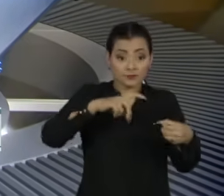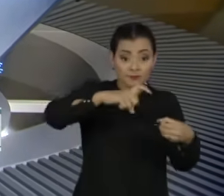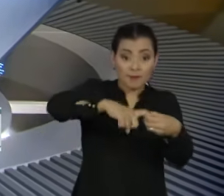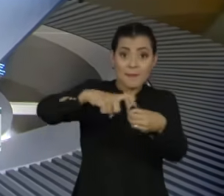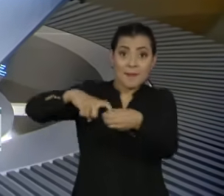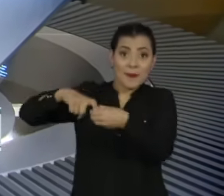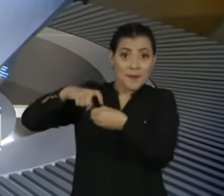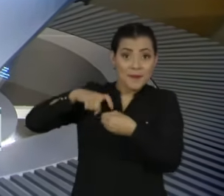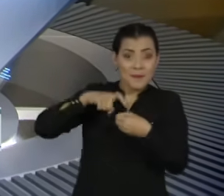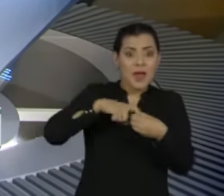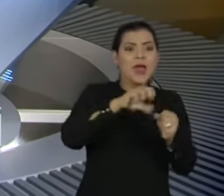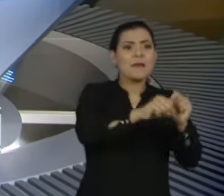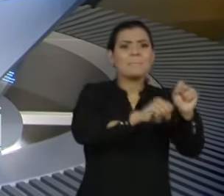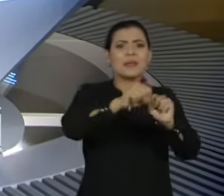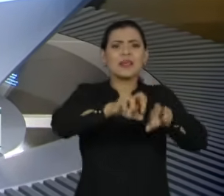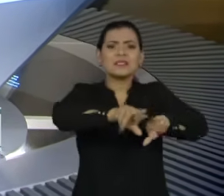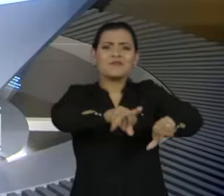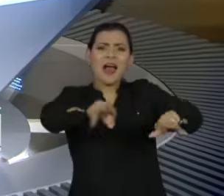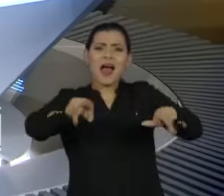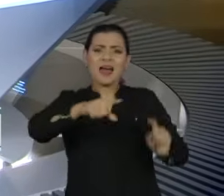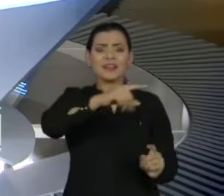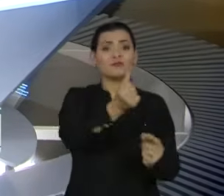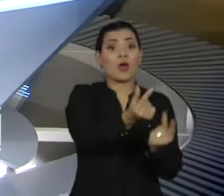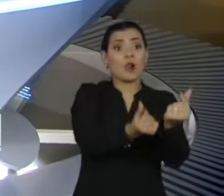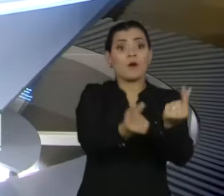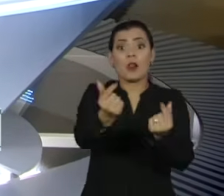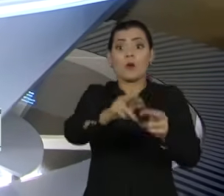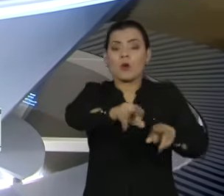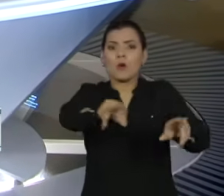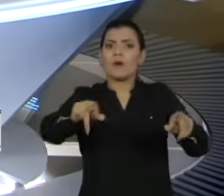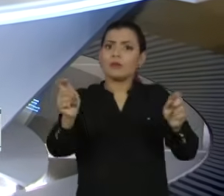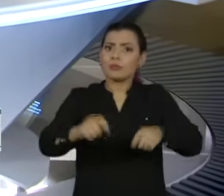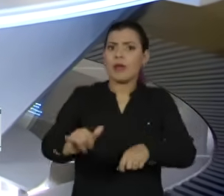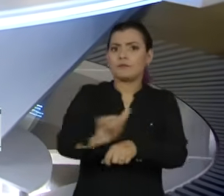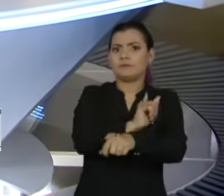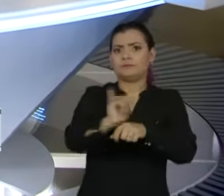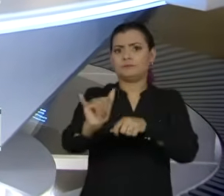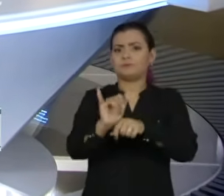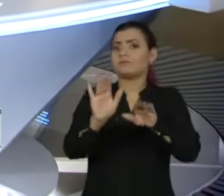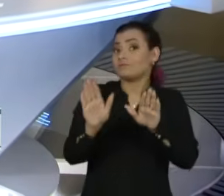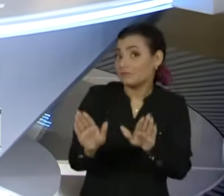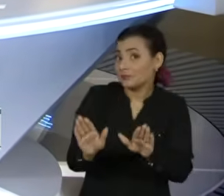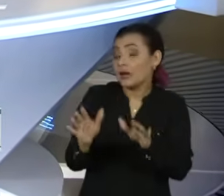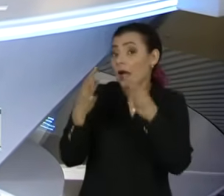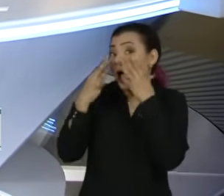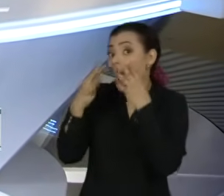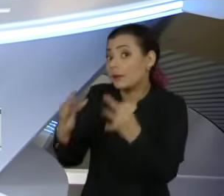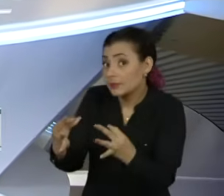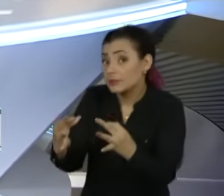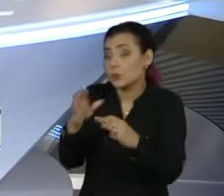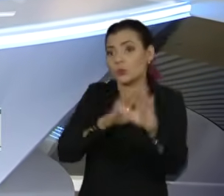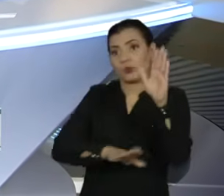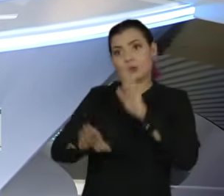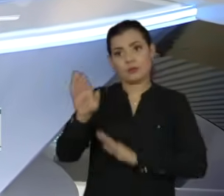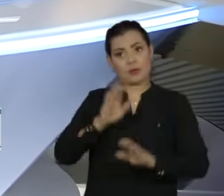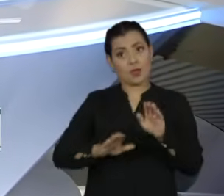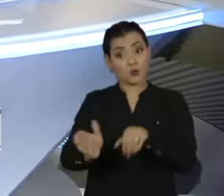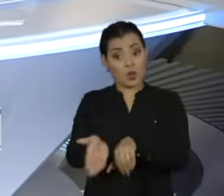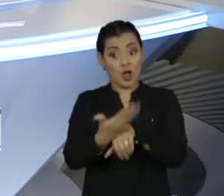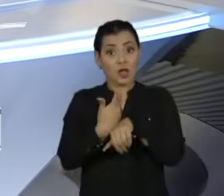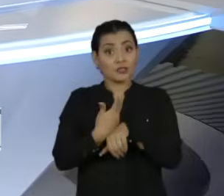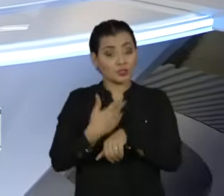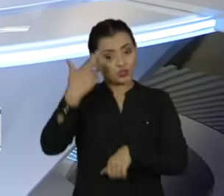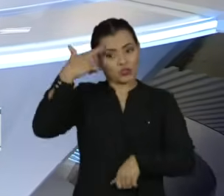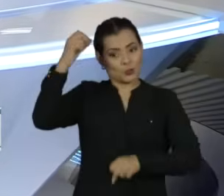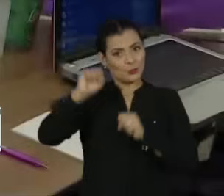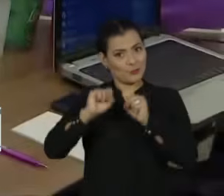de diferentes valores, podem ser uma alternativa. Pois é, mas olha, é preciso, como a gente sempre diz, tomar muito cuidado antes de se tornar